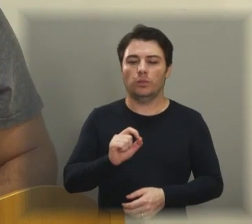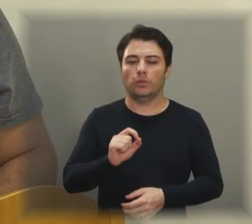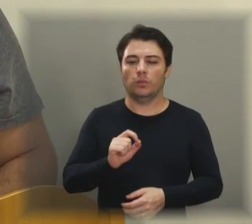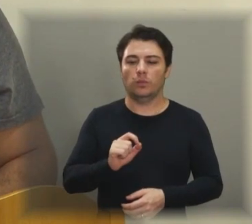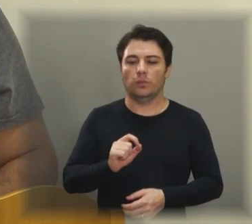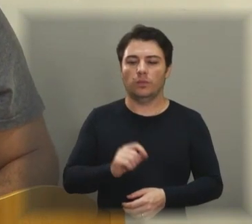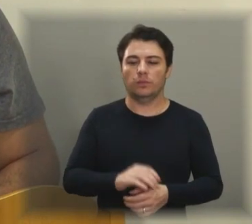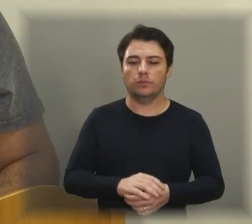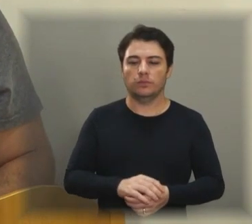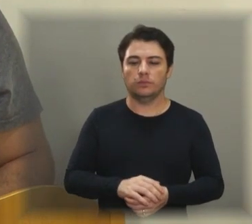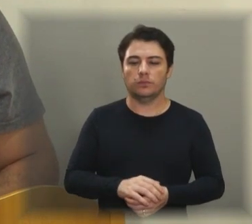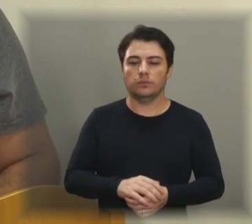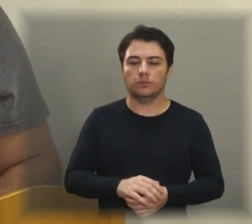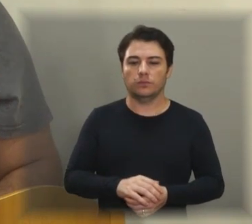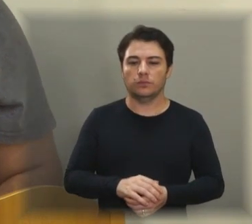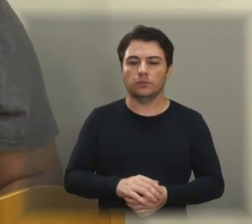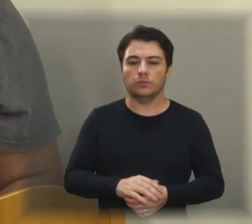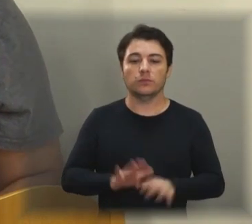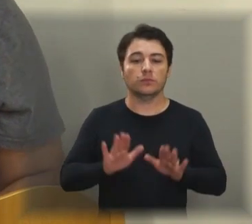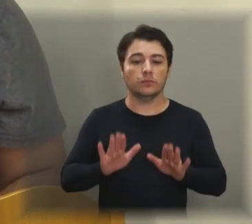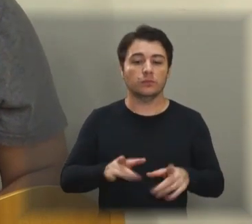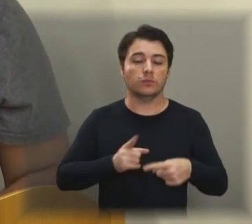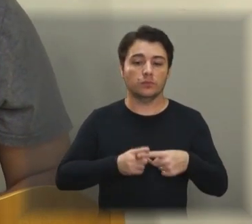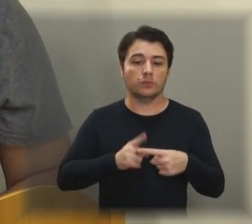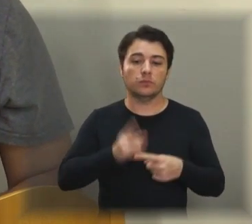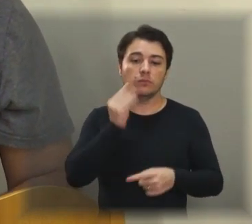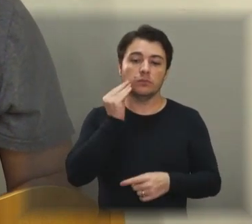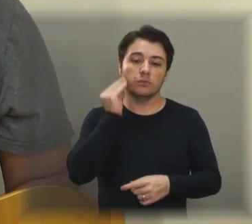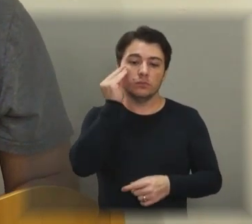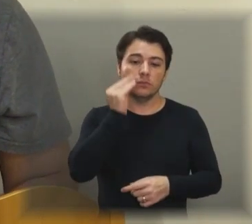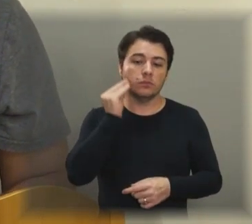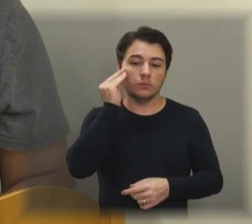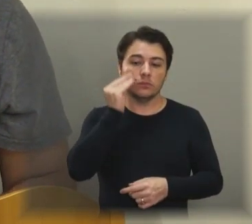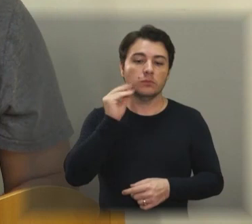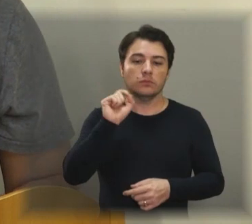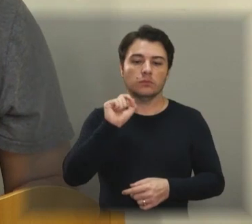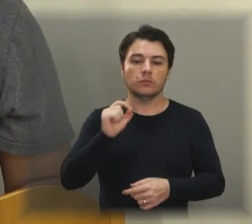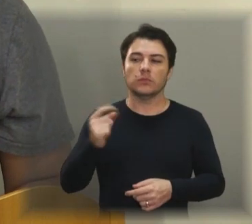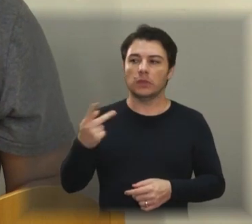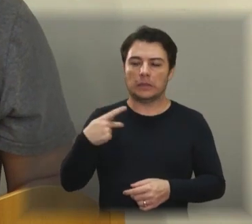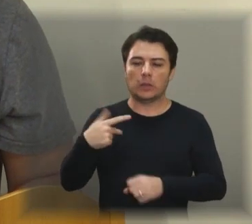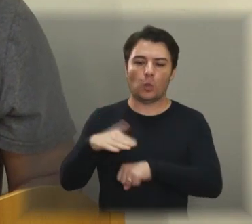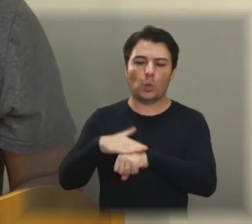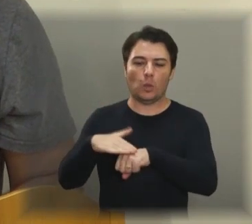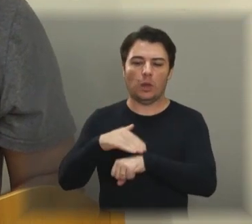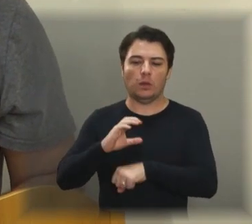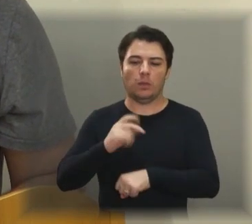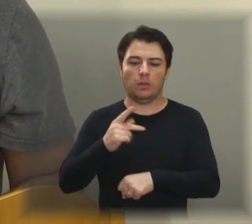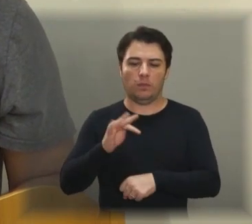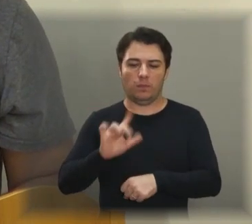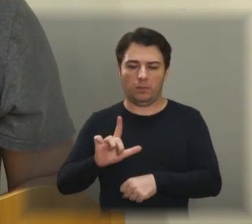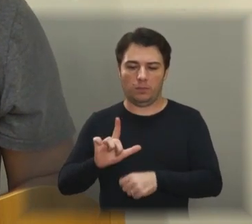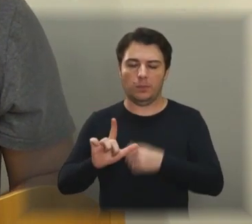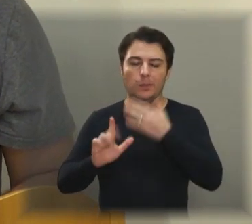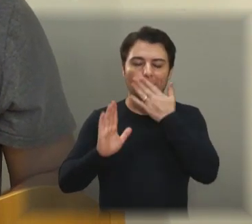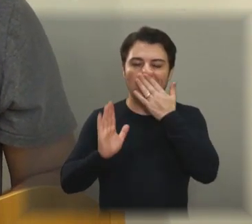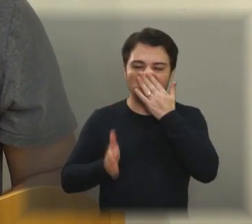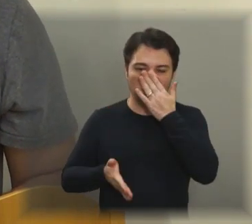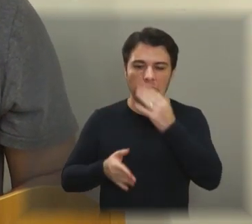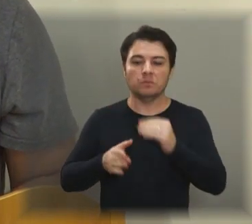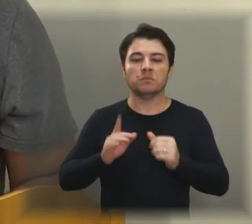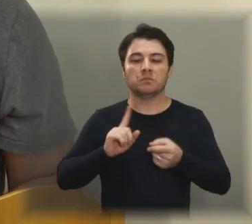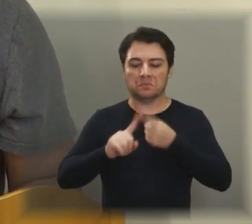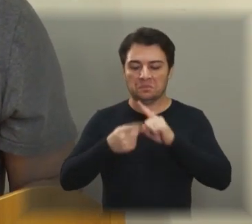mas até pelo pela pela nossa experiência recente Pelas conversas com a CPFL né a gente tem aí algum